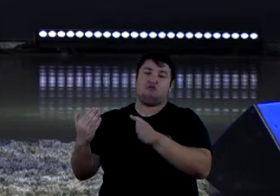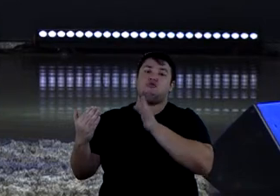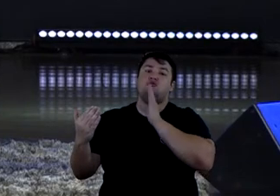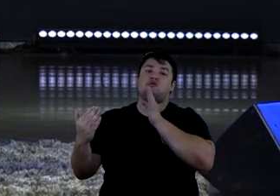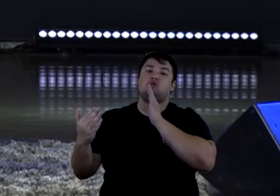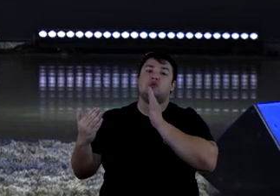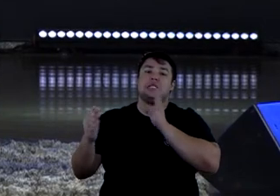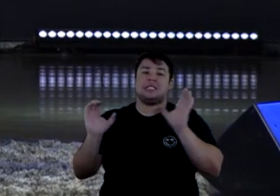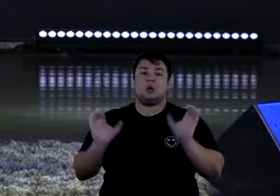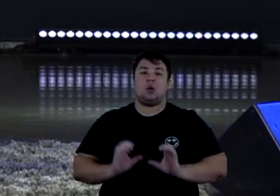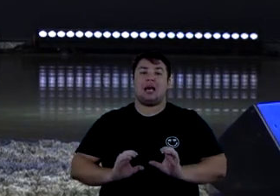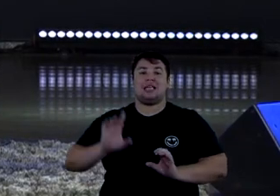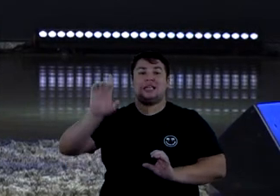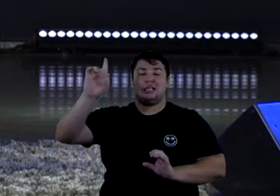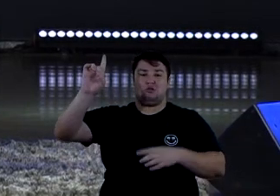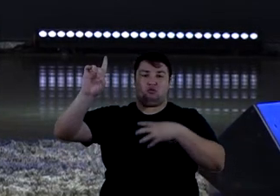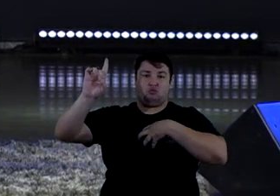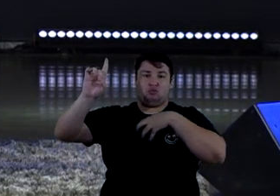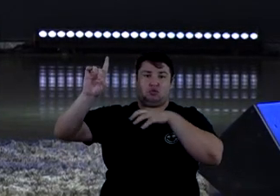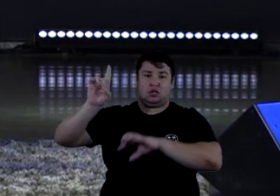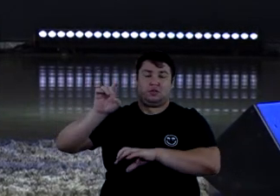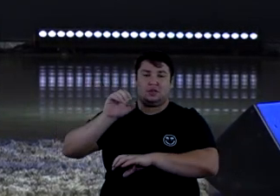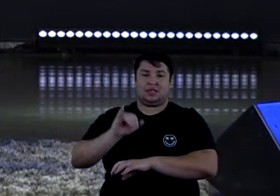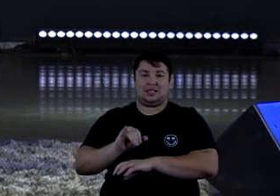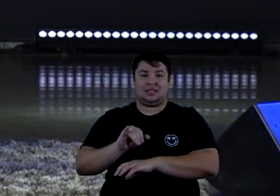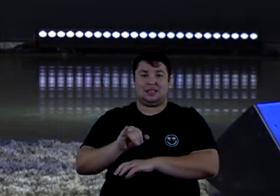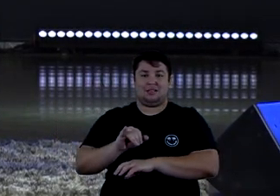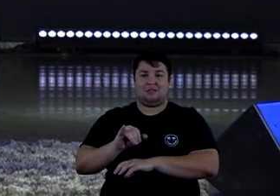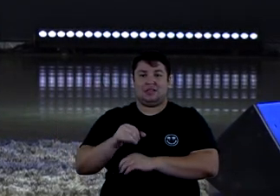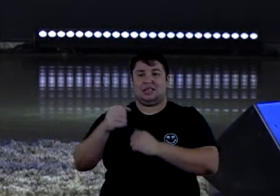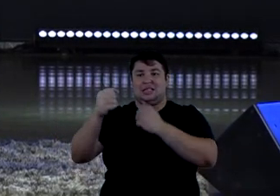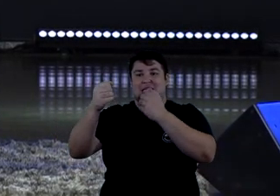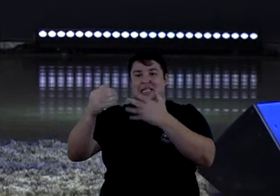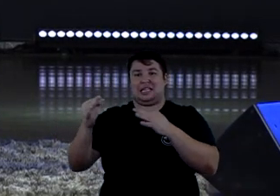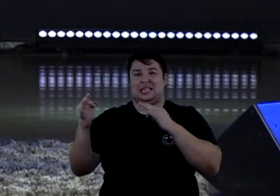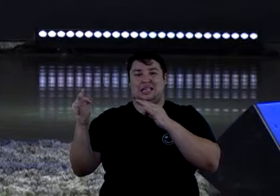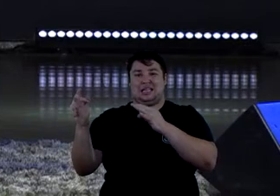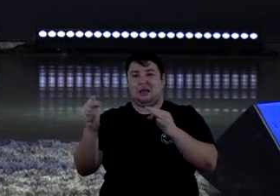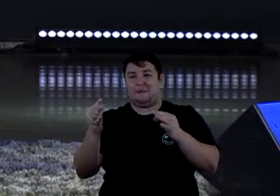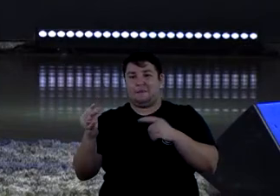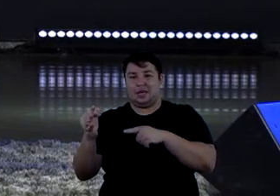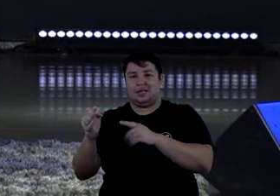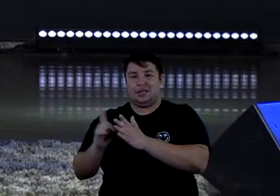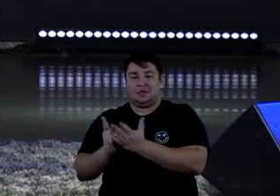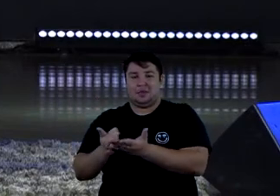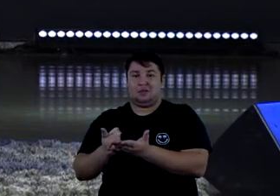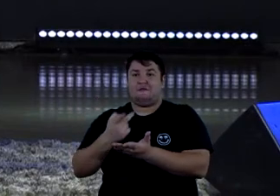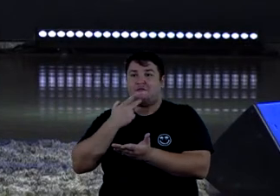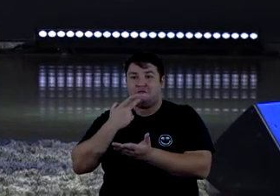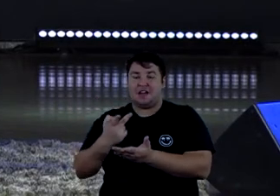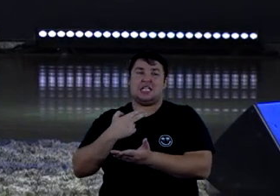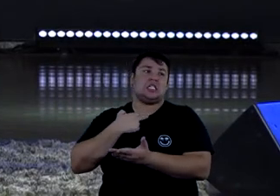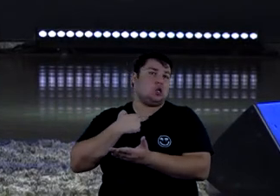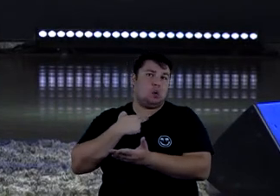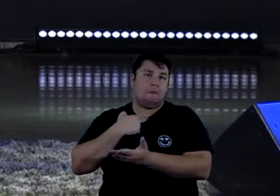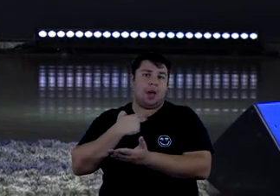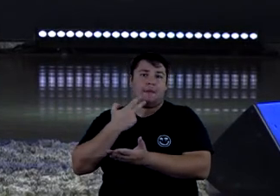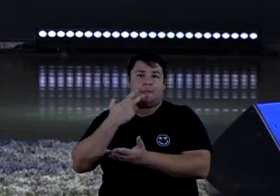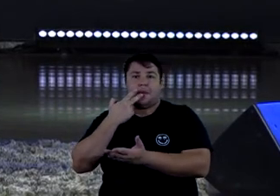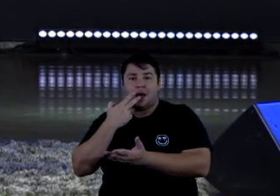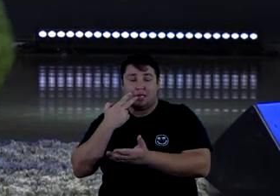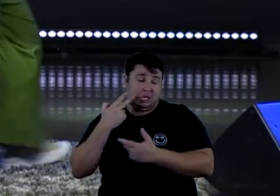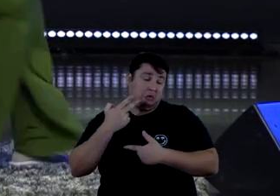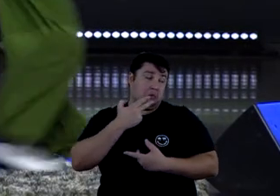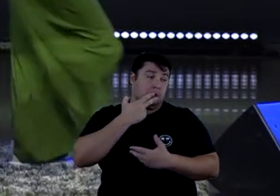o caráter de Deus a ponto de que se a coisa não está explícita na Bíblia, a Bíblia não diz que não pode fumar, então